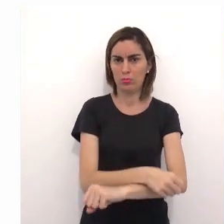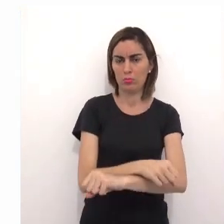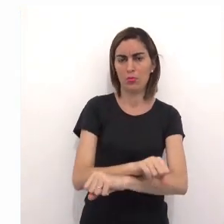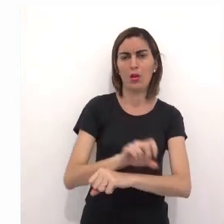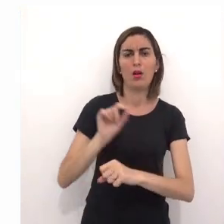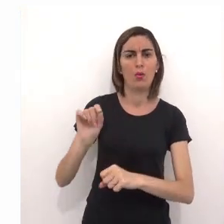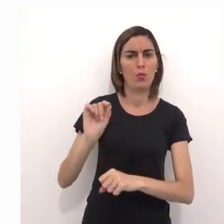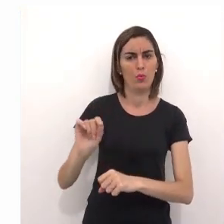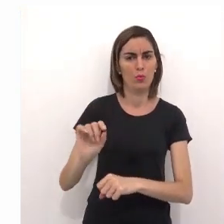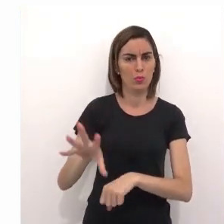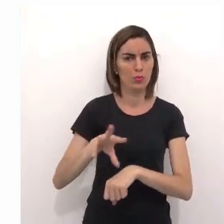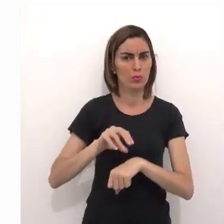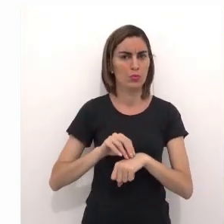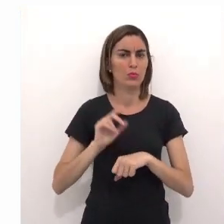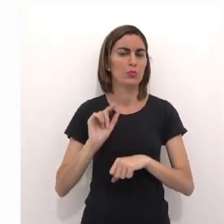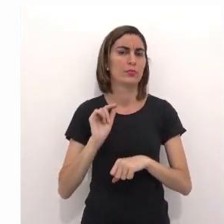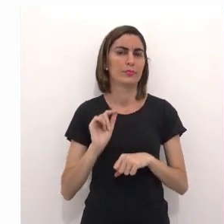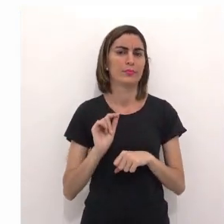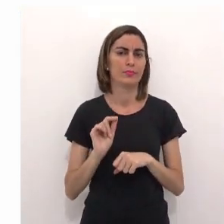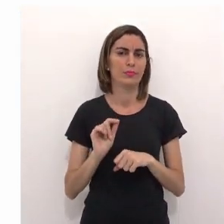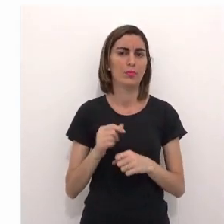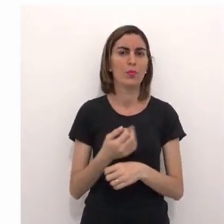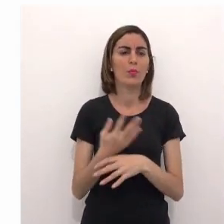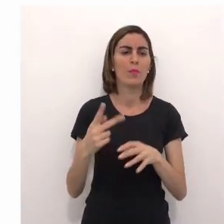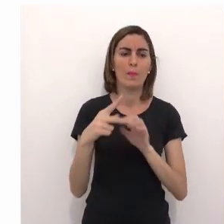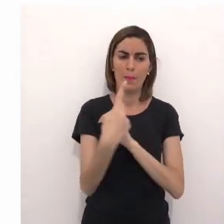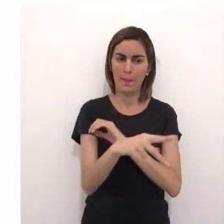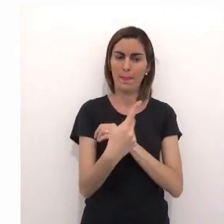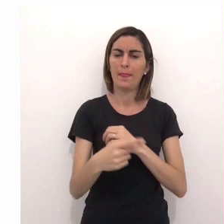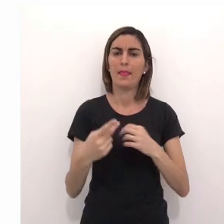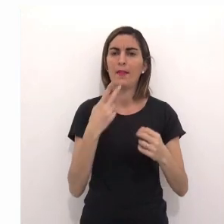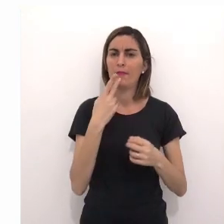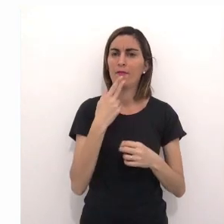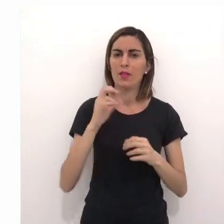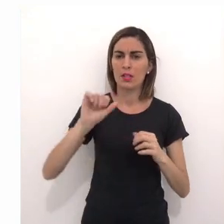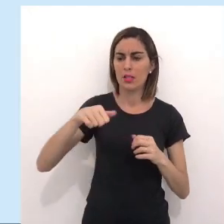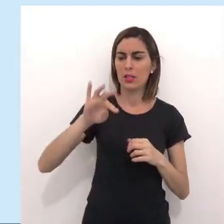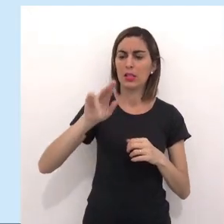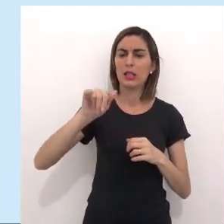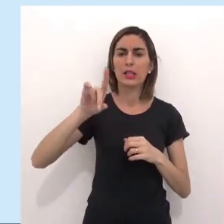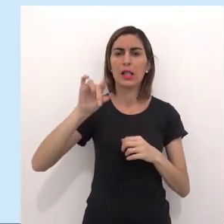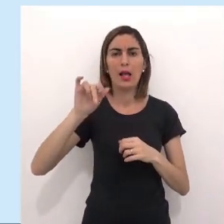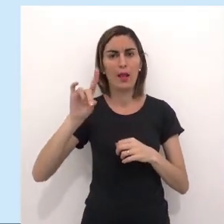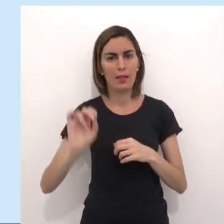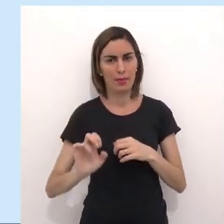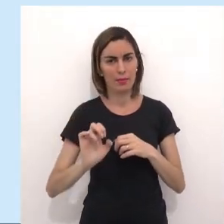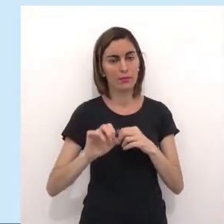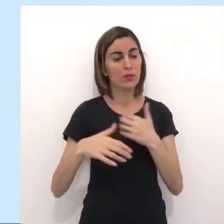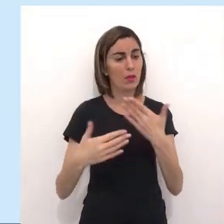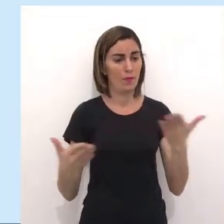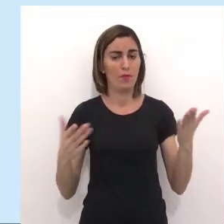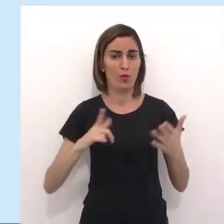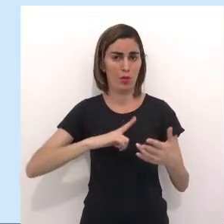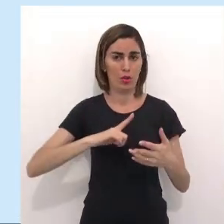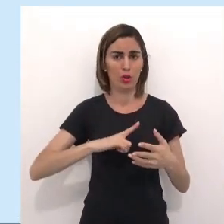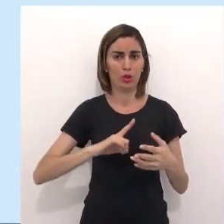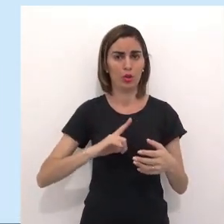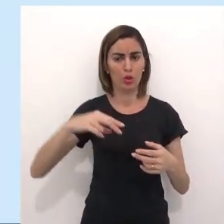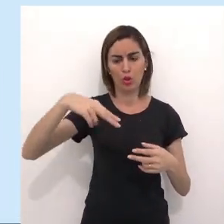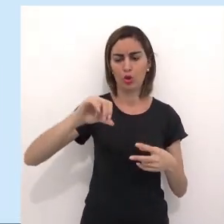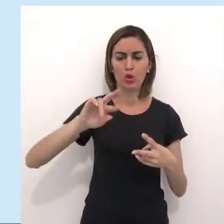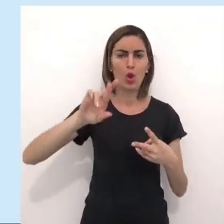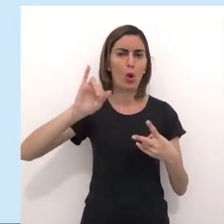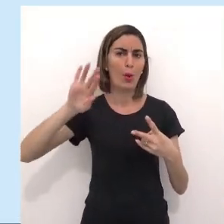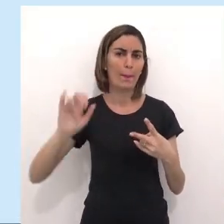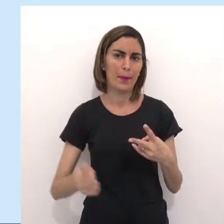absorvida, né, por esta santidade do Tupi. Então aí vocês vão ter, então Nóbrega conhecer o